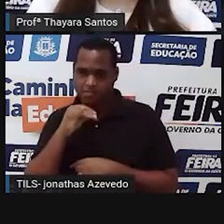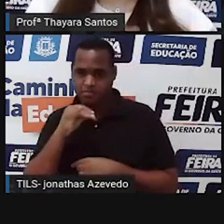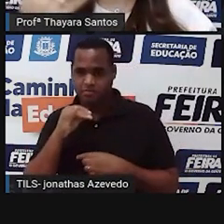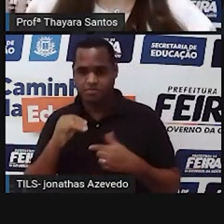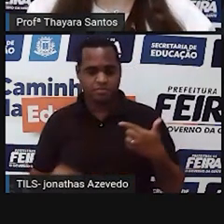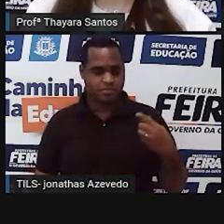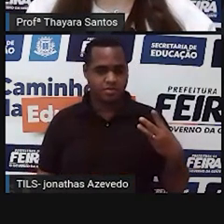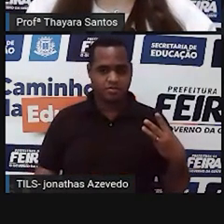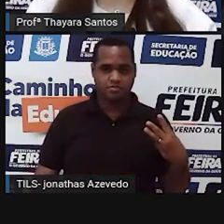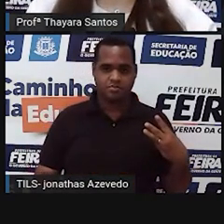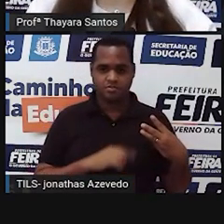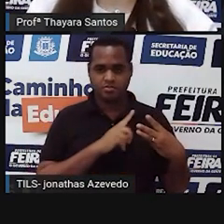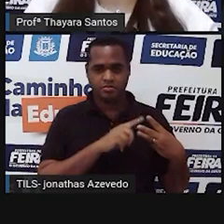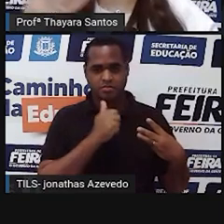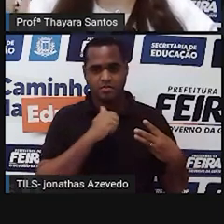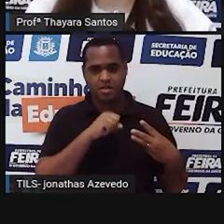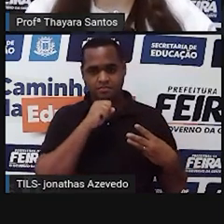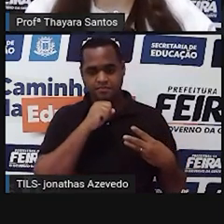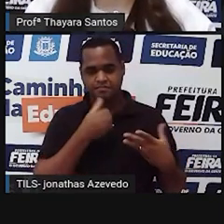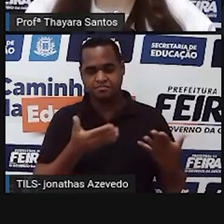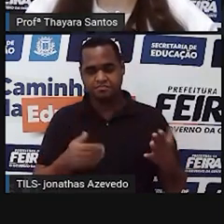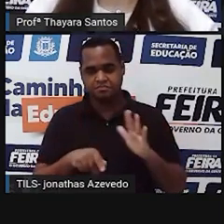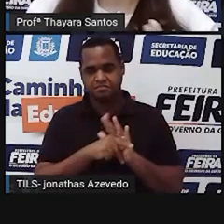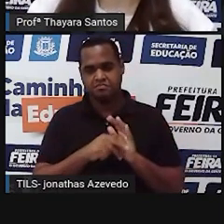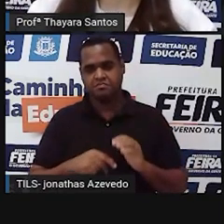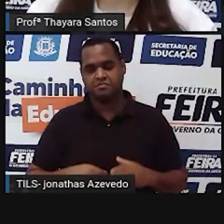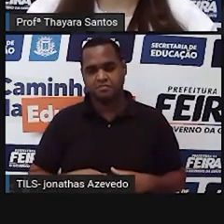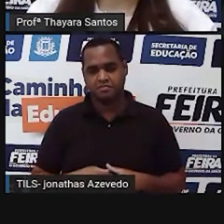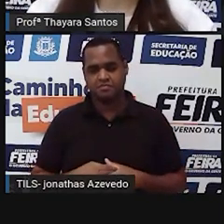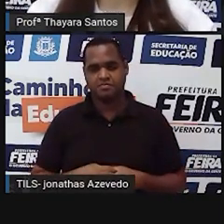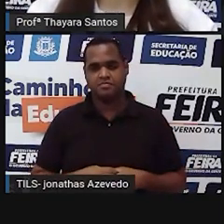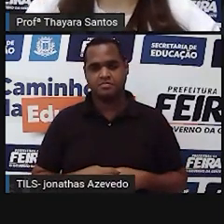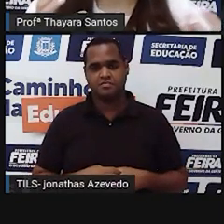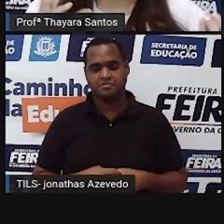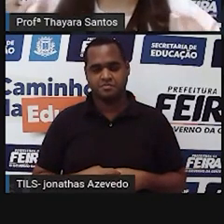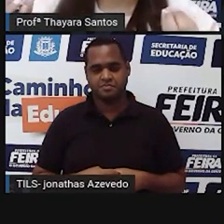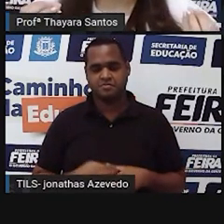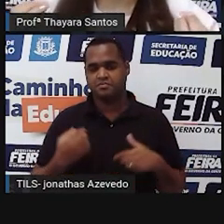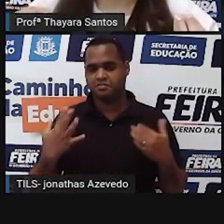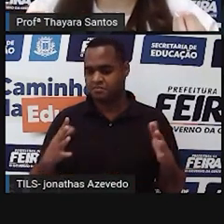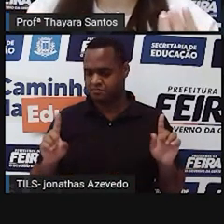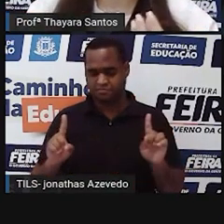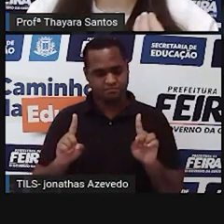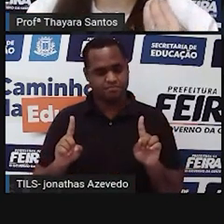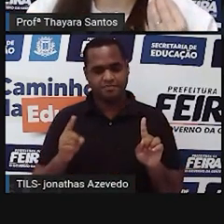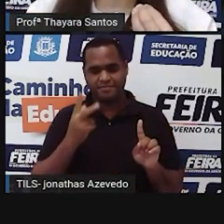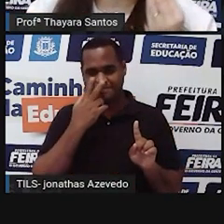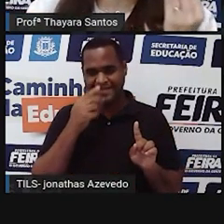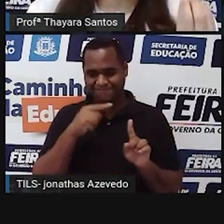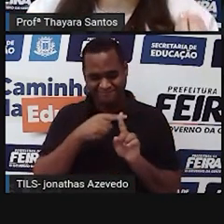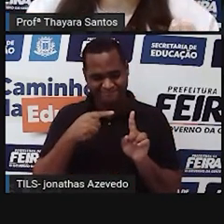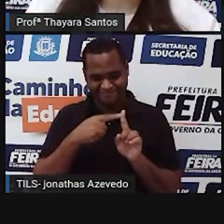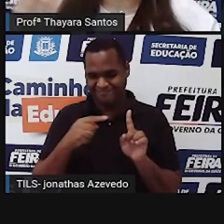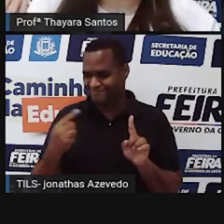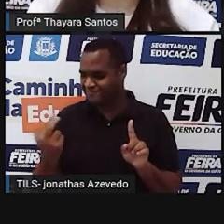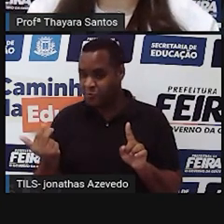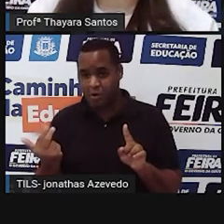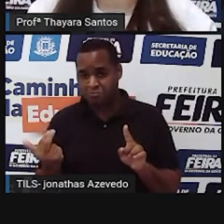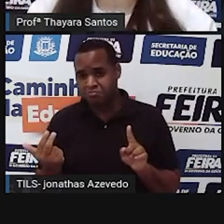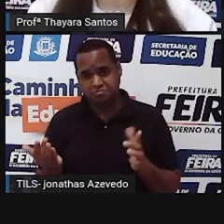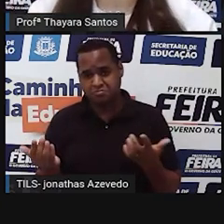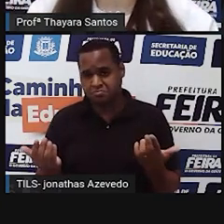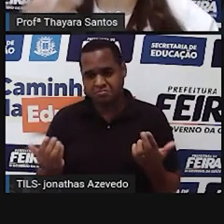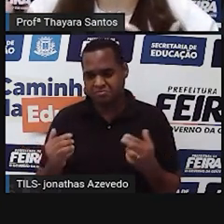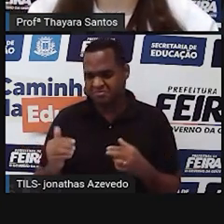e 23 desses outros cromossomos vieram da nossa mãe. Então, sempre é igual, a gente não herda mais de um do que